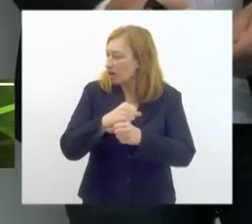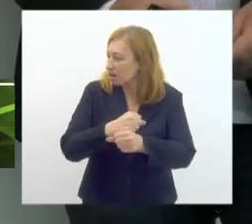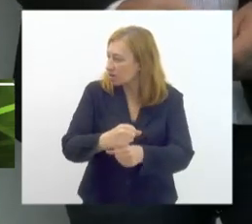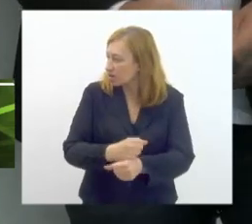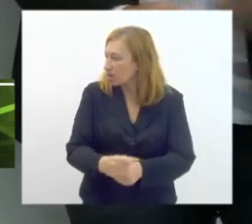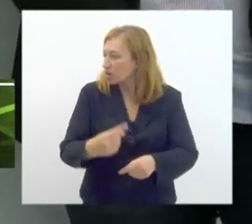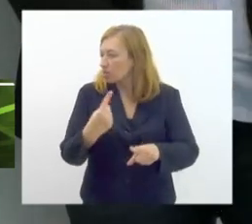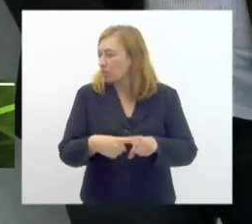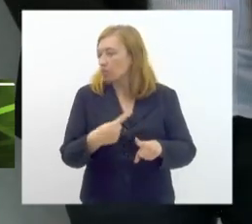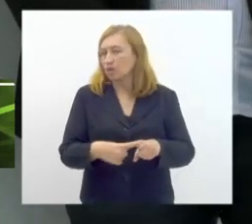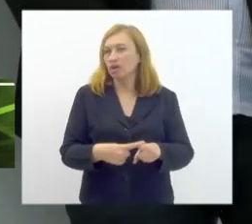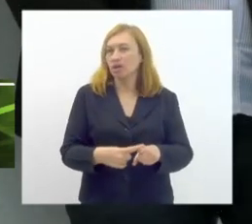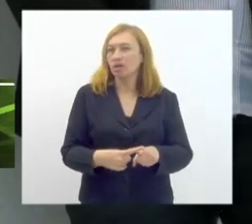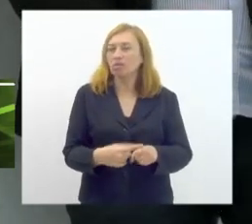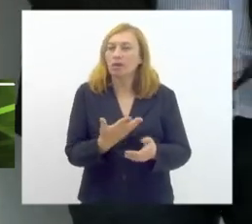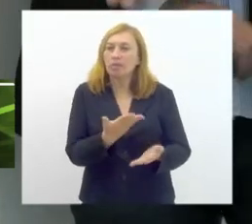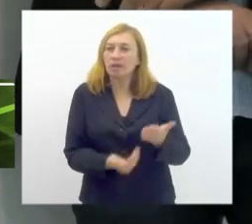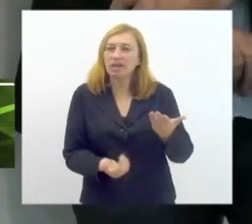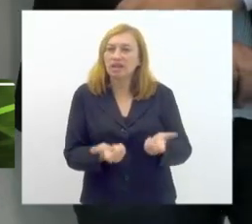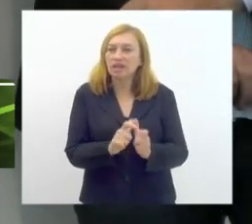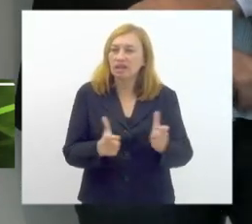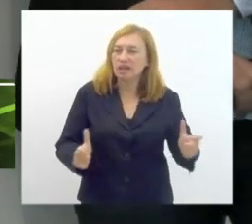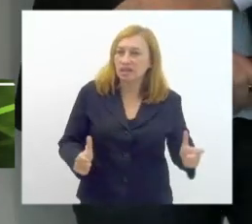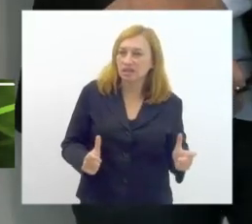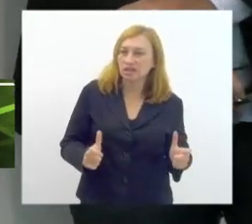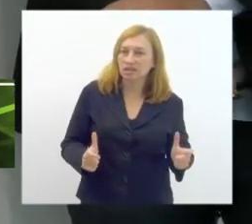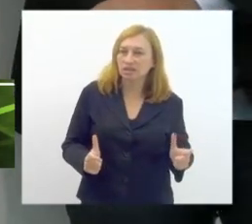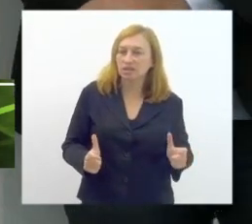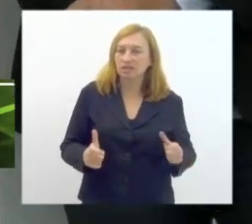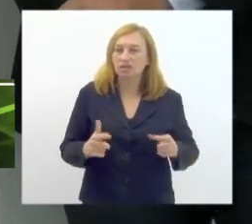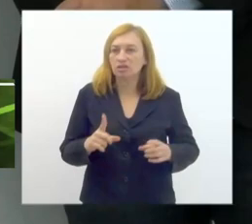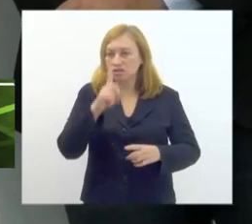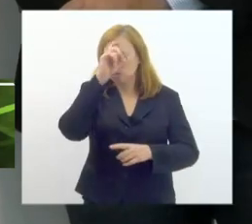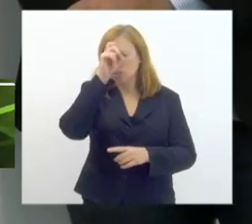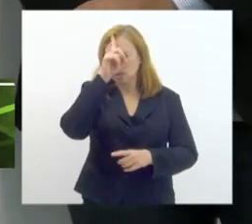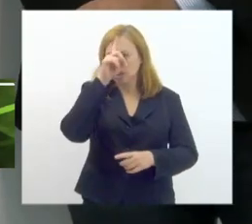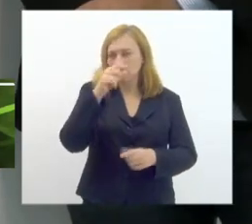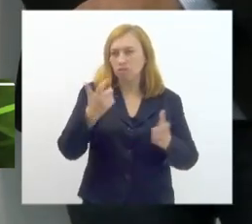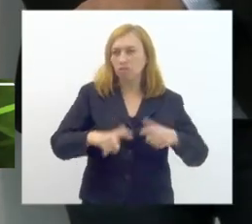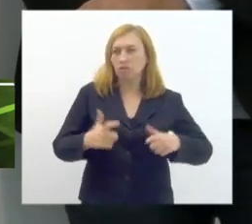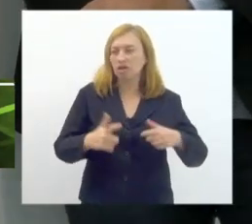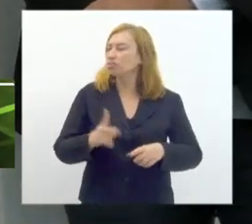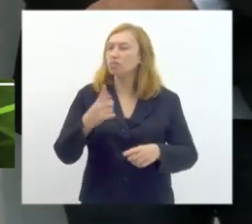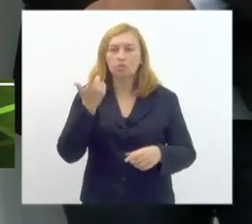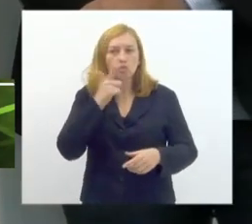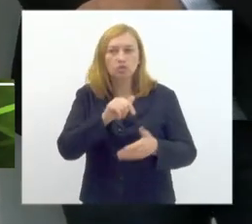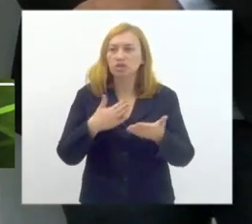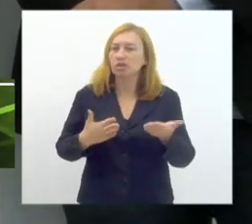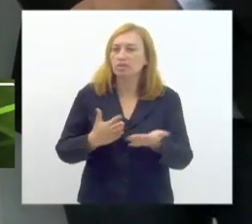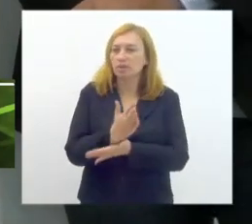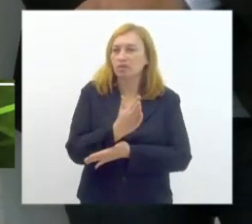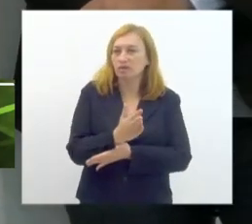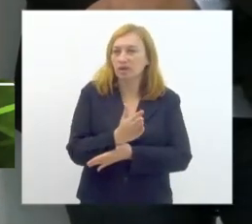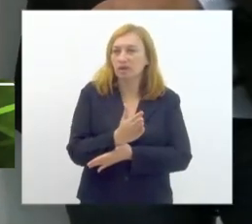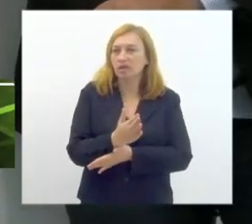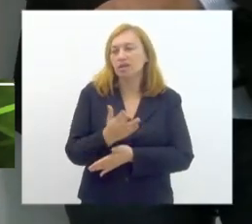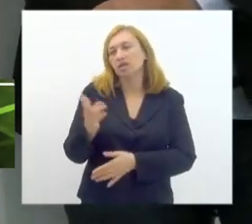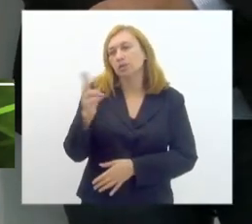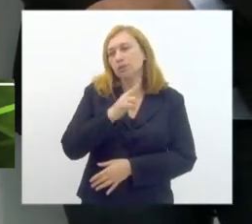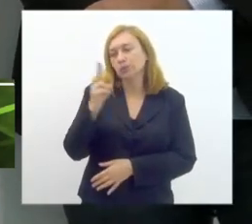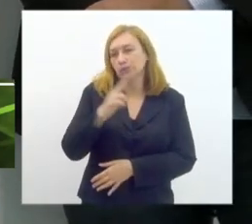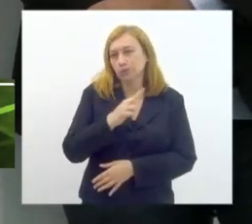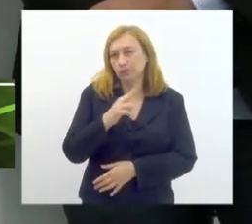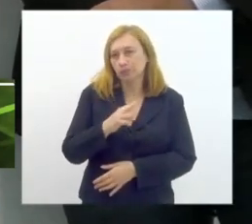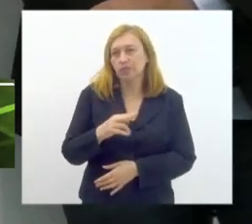porque como há um déficit muito grande de leitos de retaguarda na região, a gente não conseguia fazer aprovar a nossa rede de urgência e emergência.